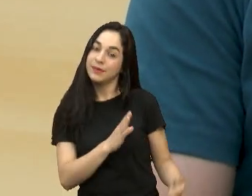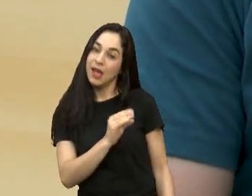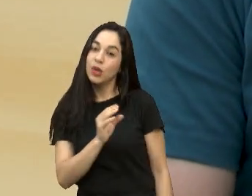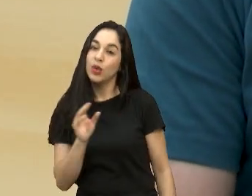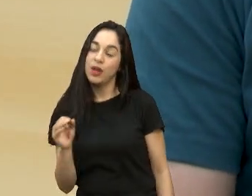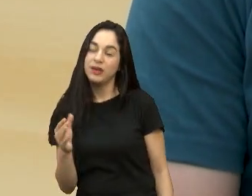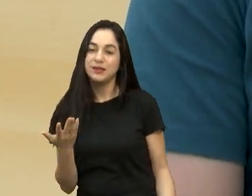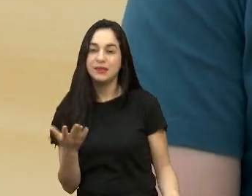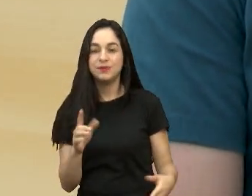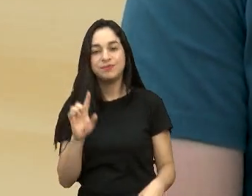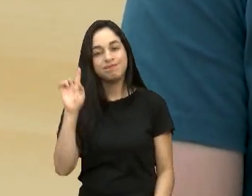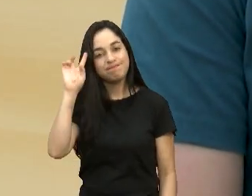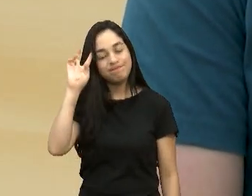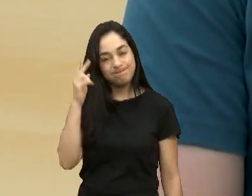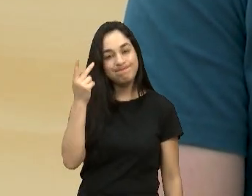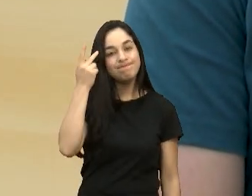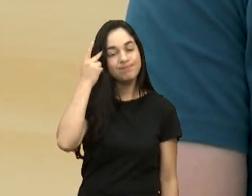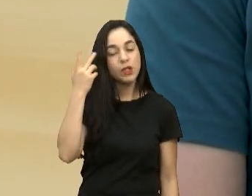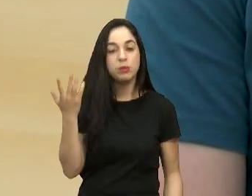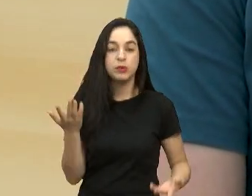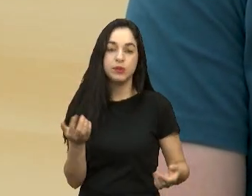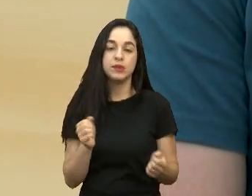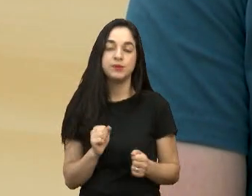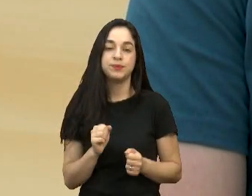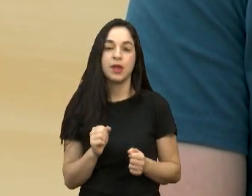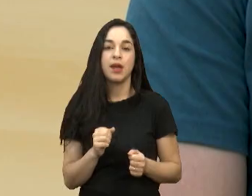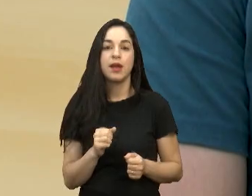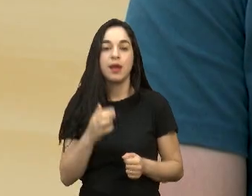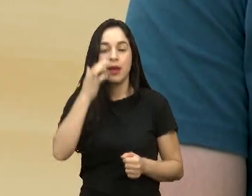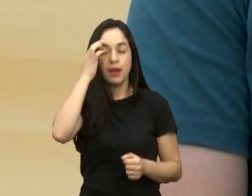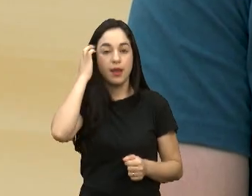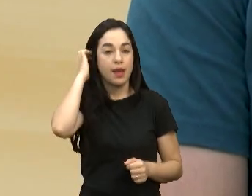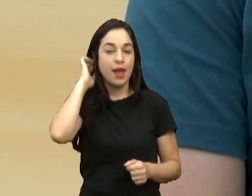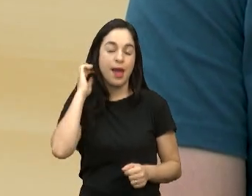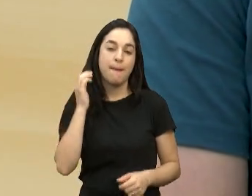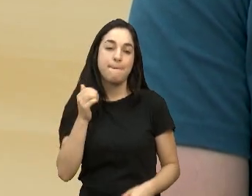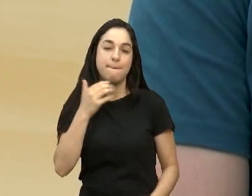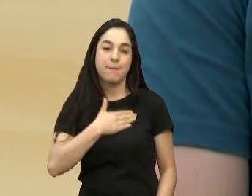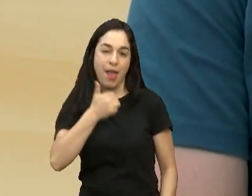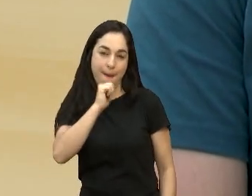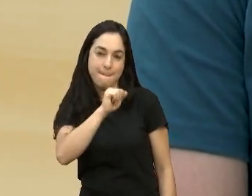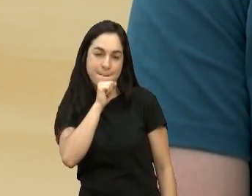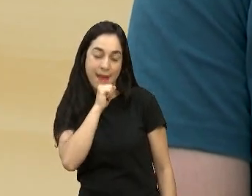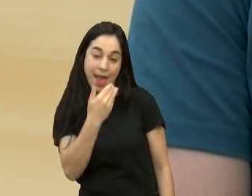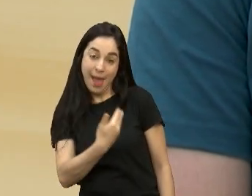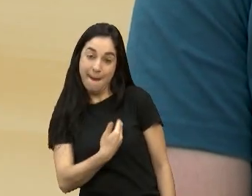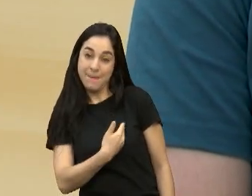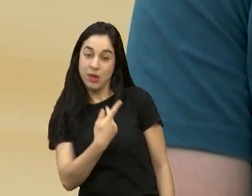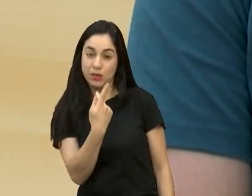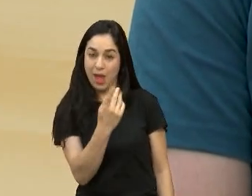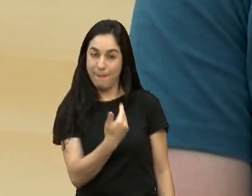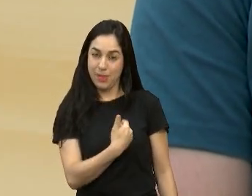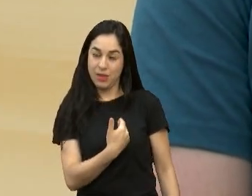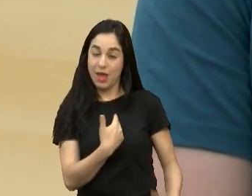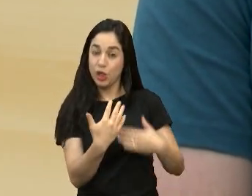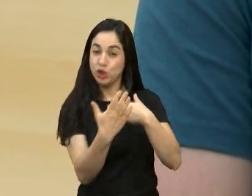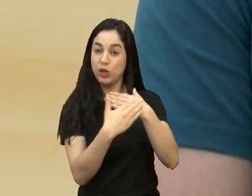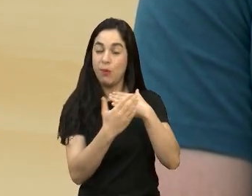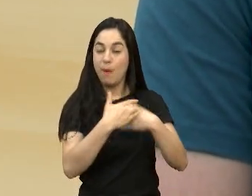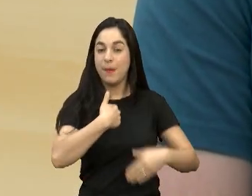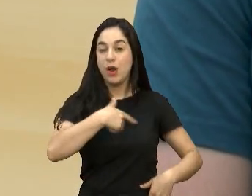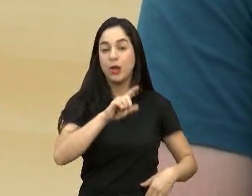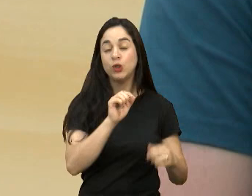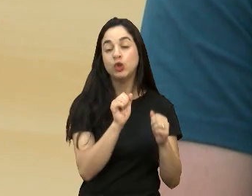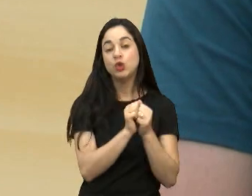a visão fica diferente. E um amigo da minha mãe, na época, em 2002, mais ou menos, ele me convidou para fazer aniversário infantil com